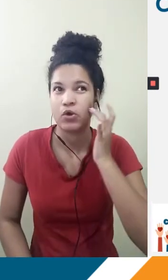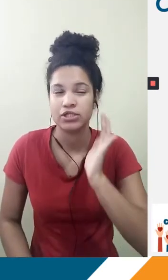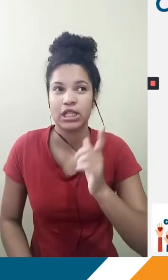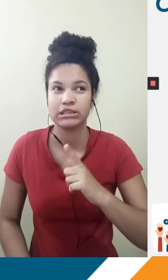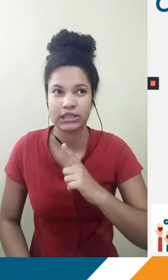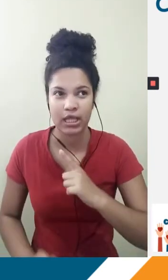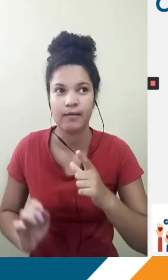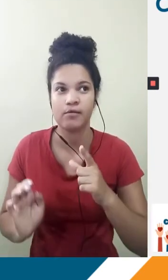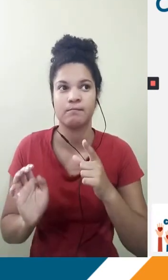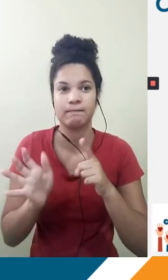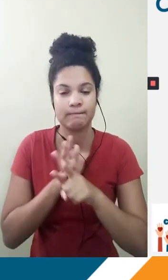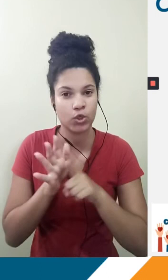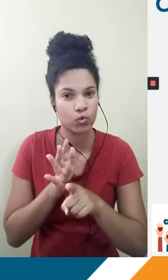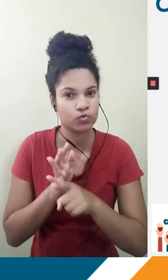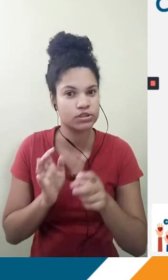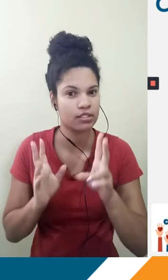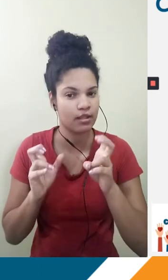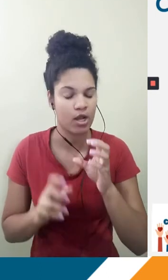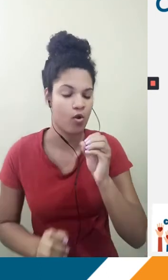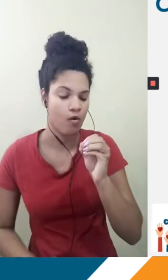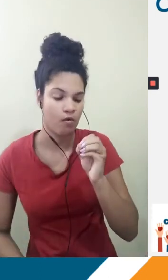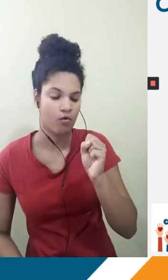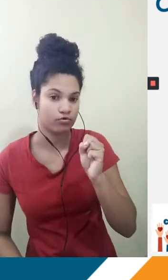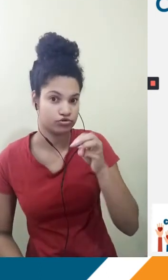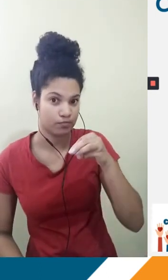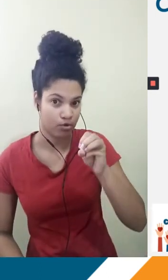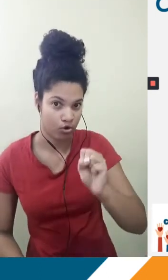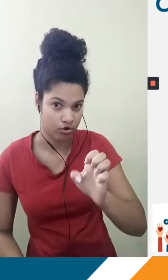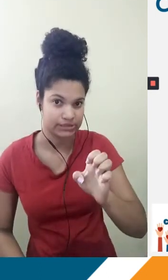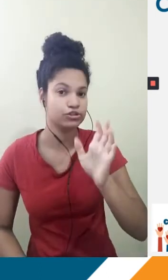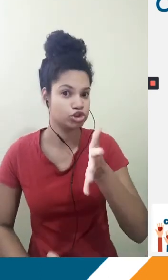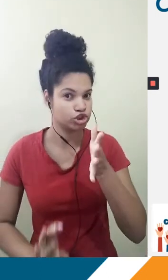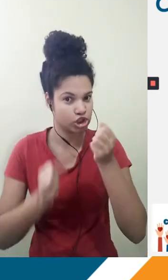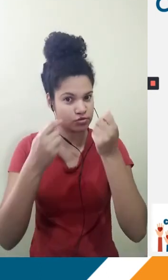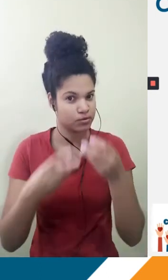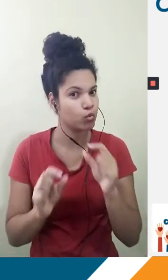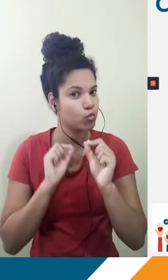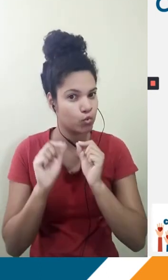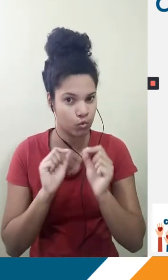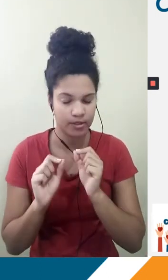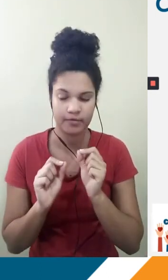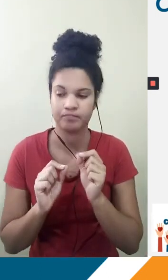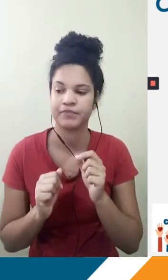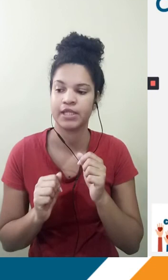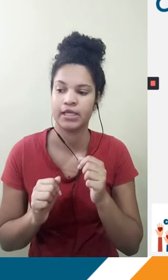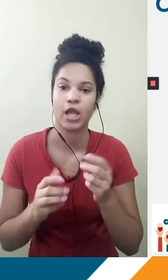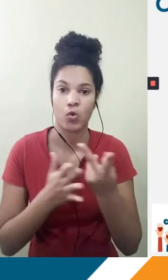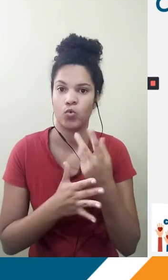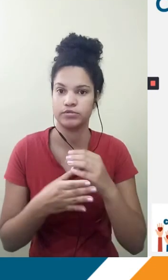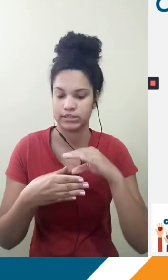como mencionado, que ocorre através de membrana plasmática, só que aí é a difusão de água, de moléculas de